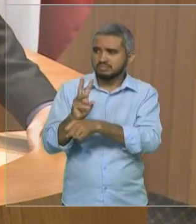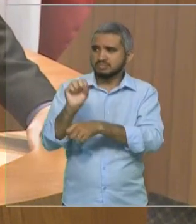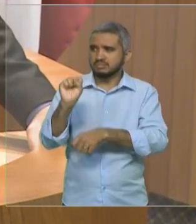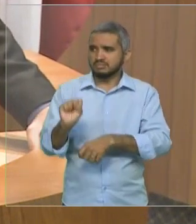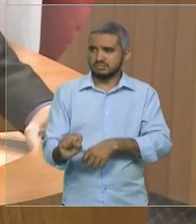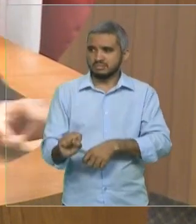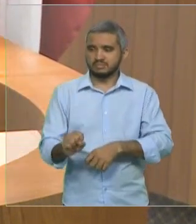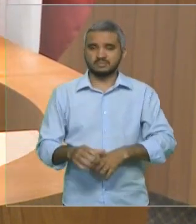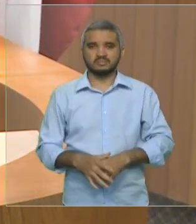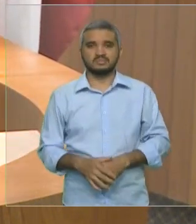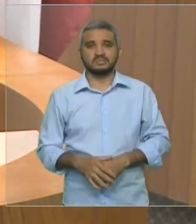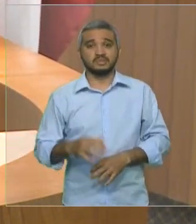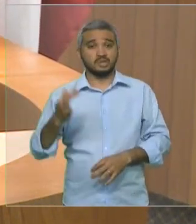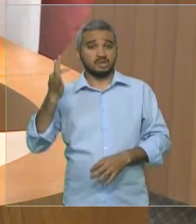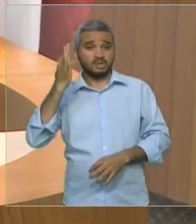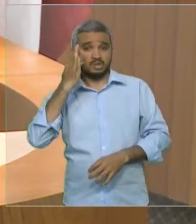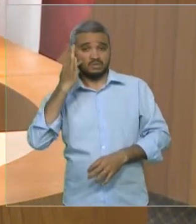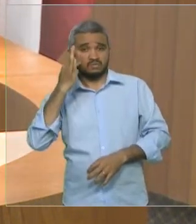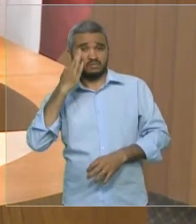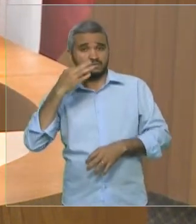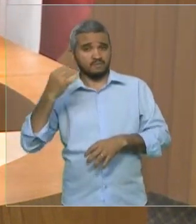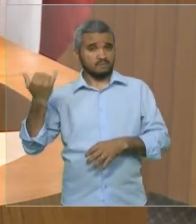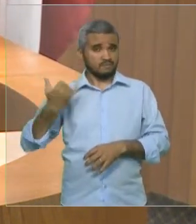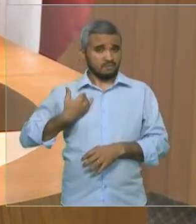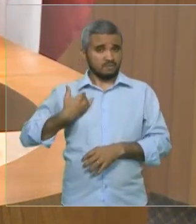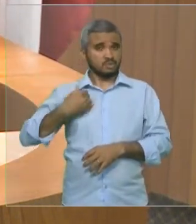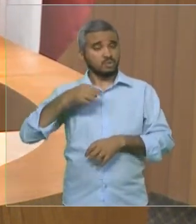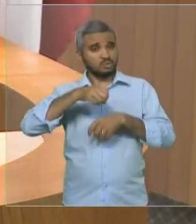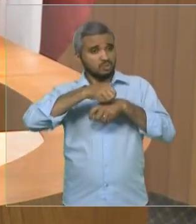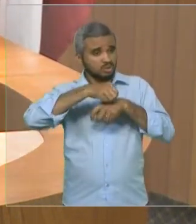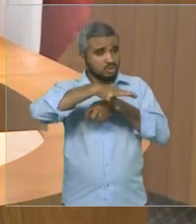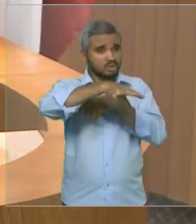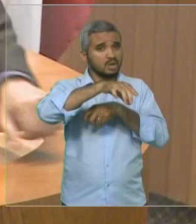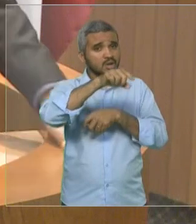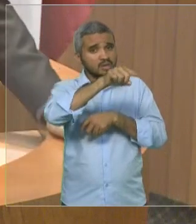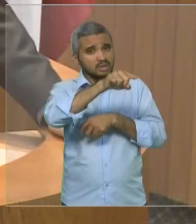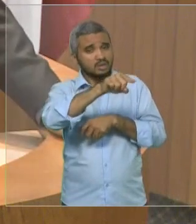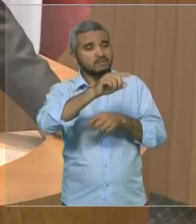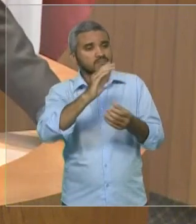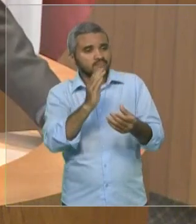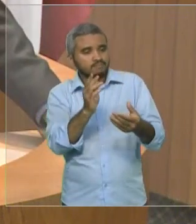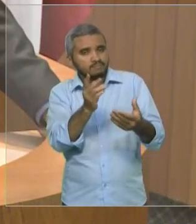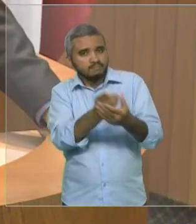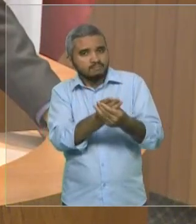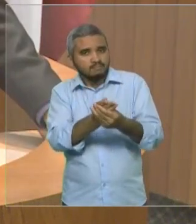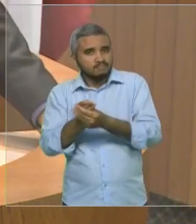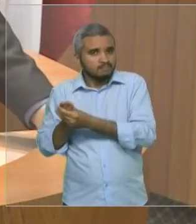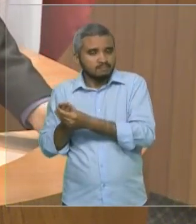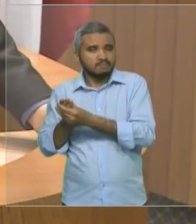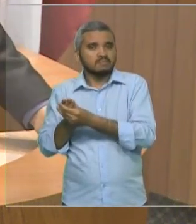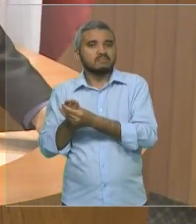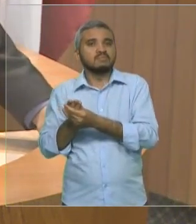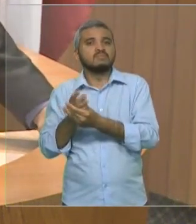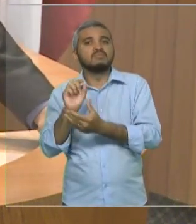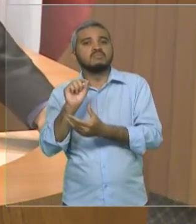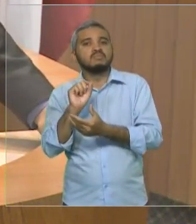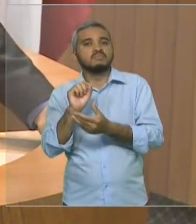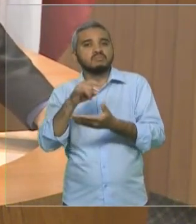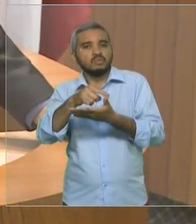estado. Quando falei para o prefeito Cicim, no outro dia já estava protocolado. E